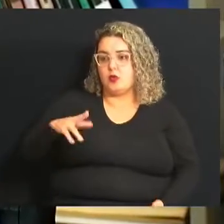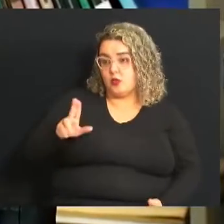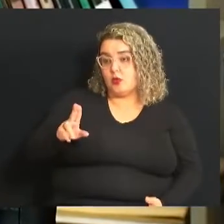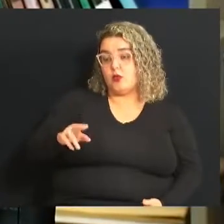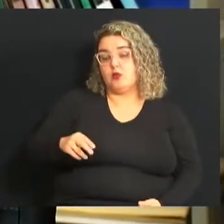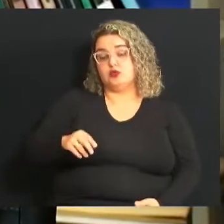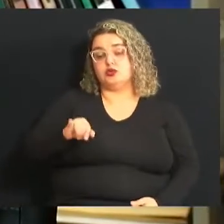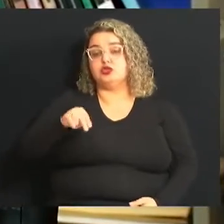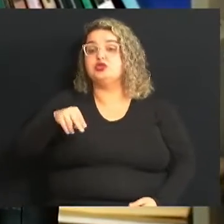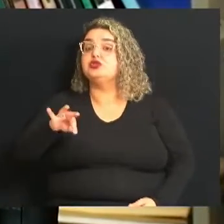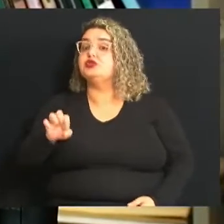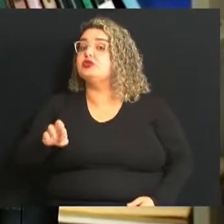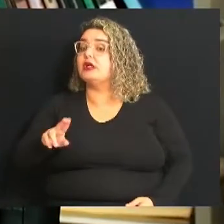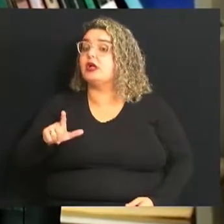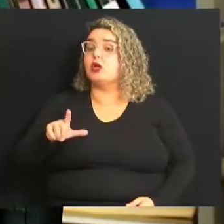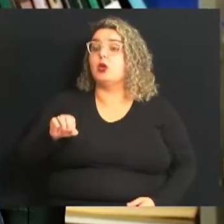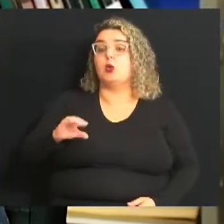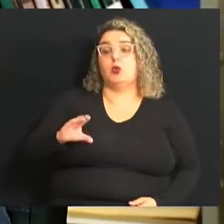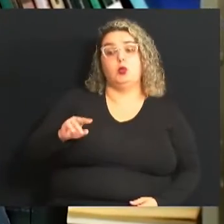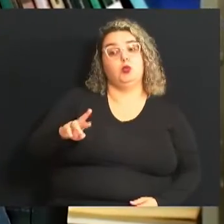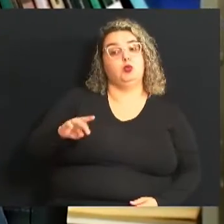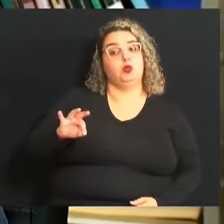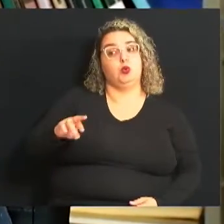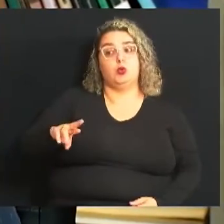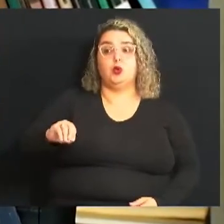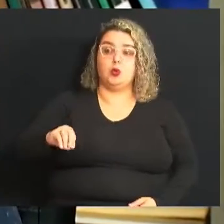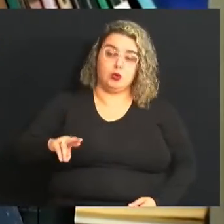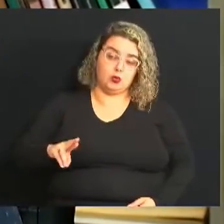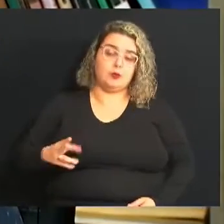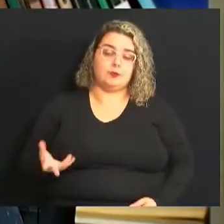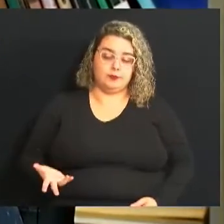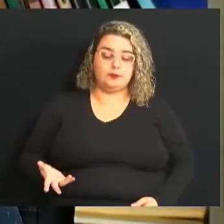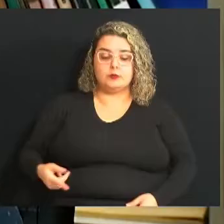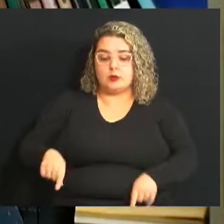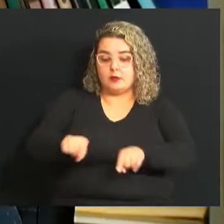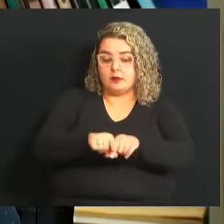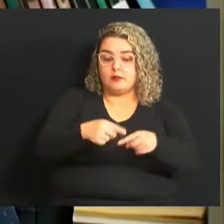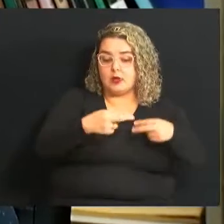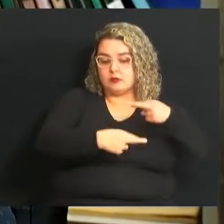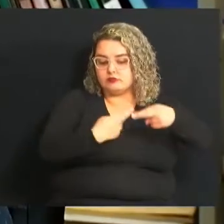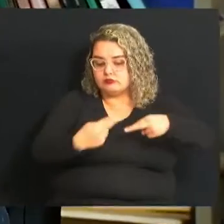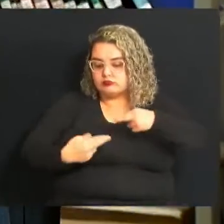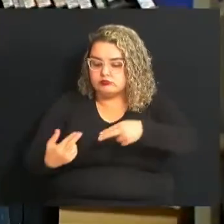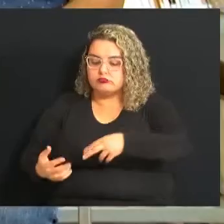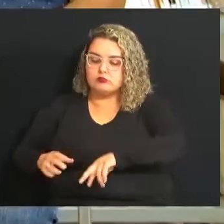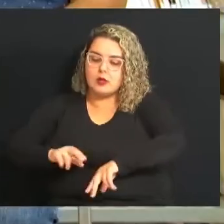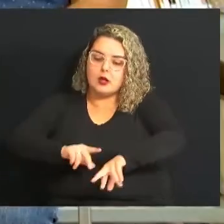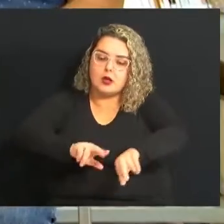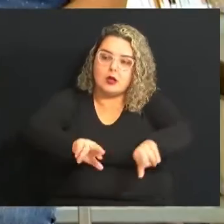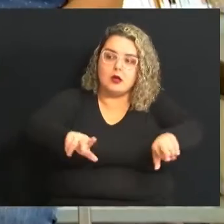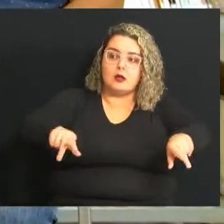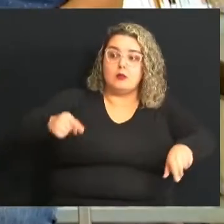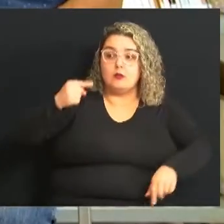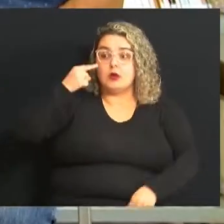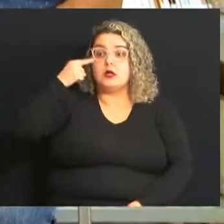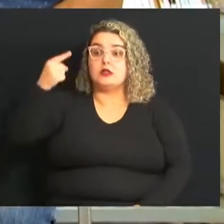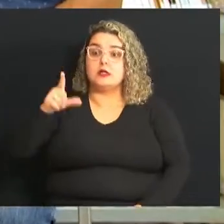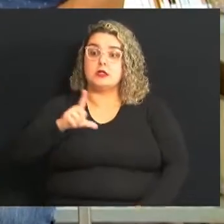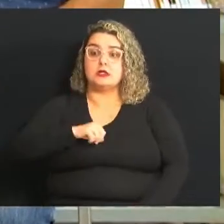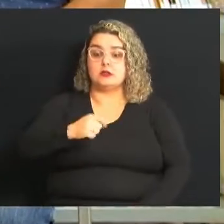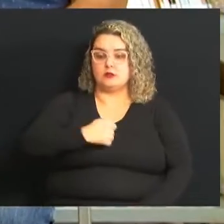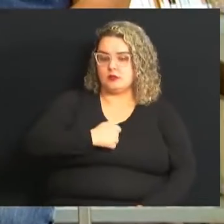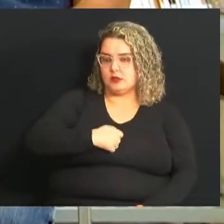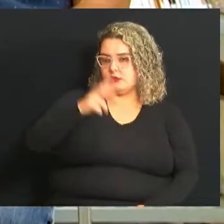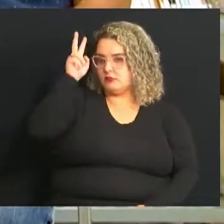antropologia, a ideia de etnografia também vai se relativizando, e hoje nós também temos uma ideia de que tem uma antropologia da história,